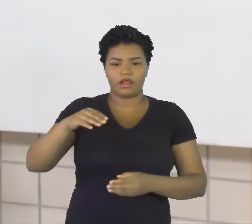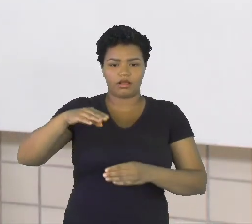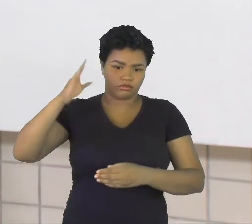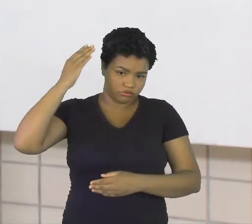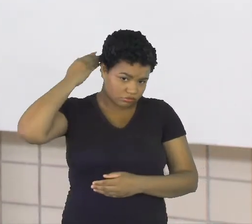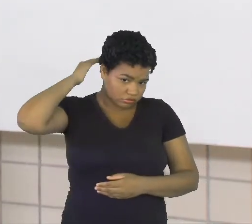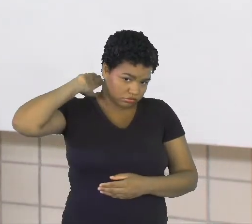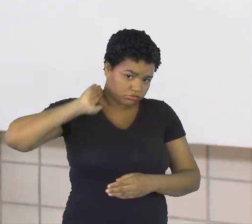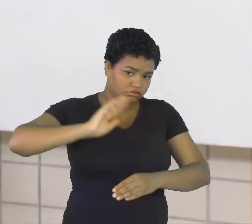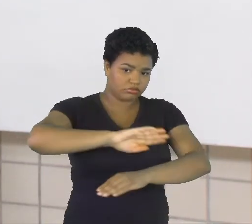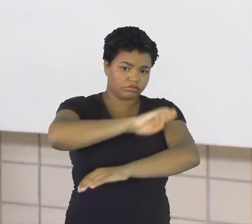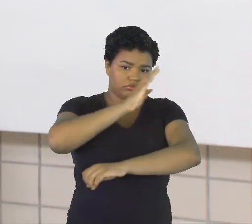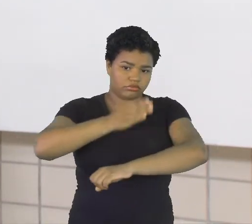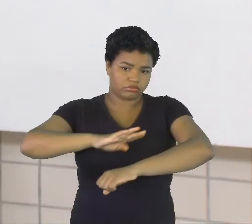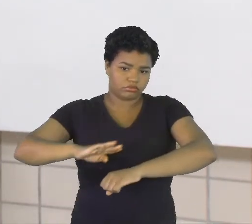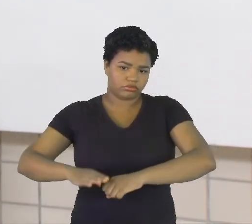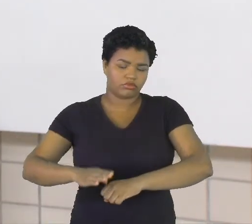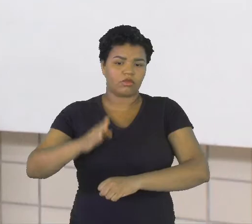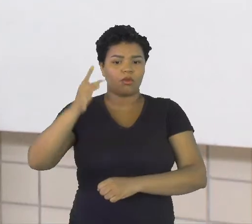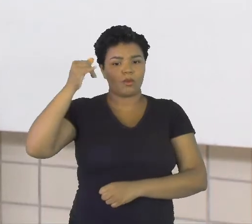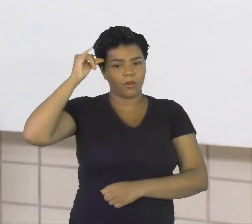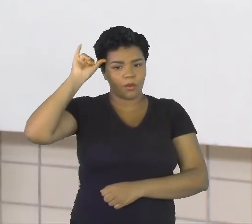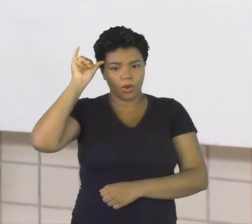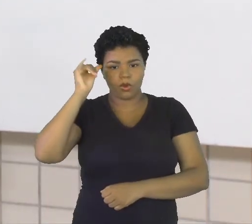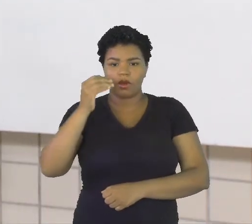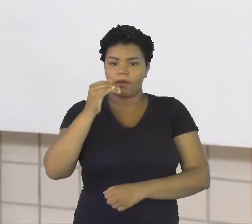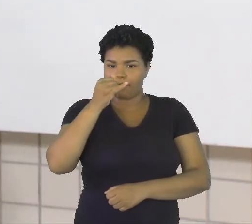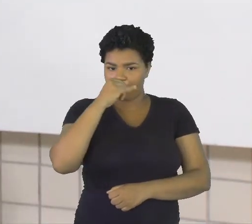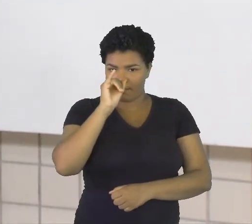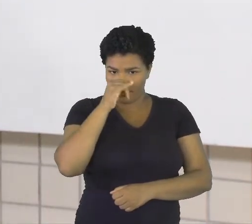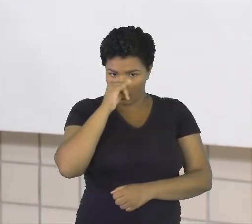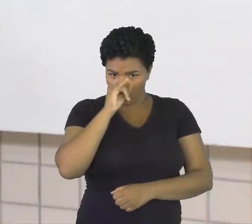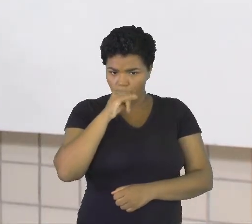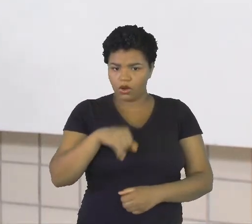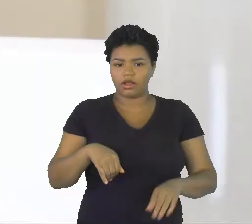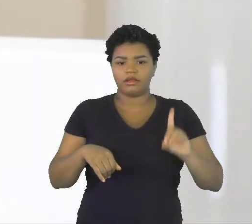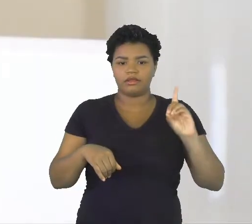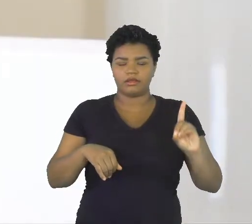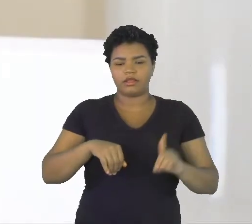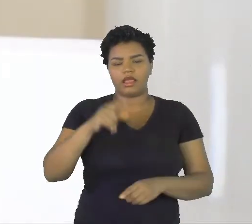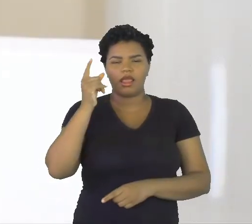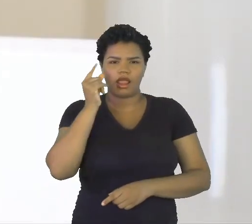tenho apenas substantivos femininos? Qual, Fava?